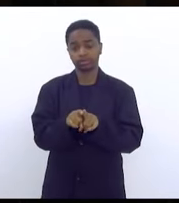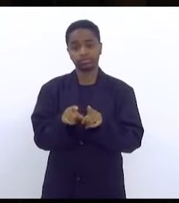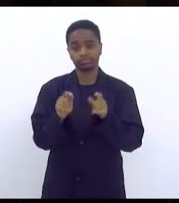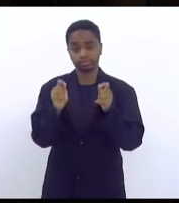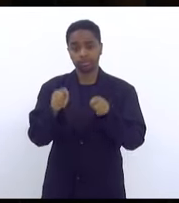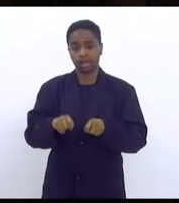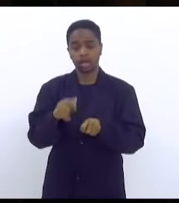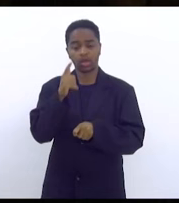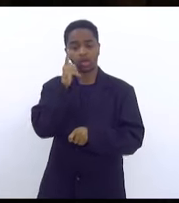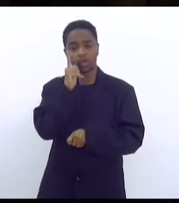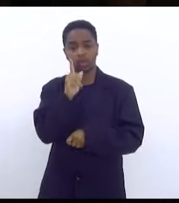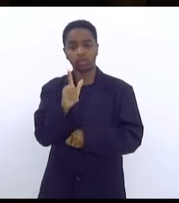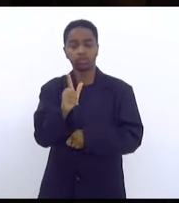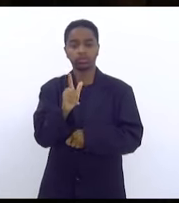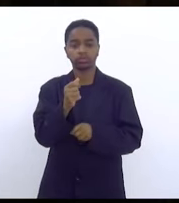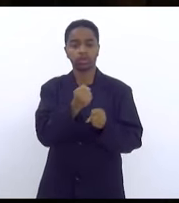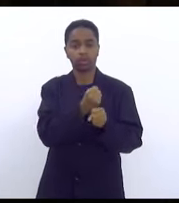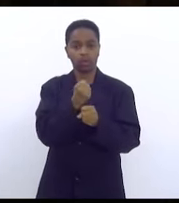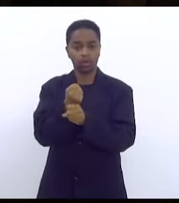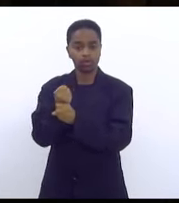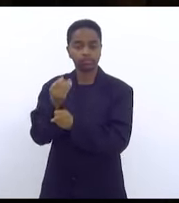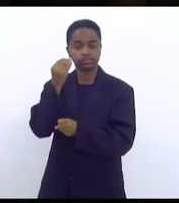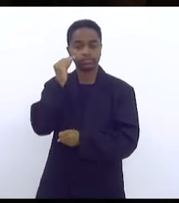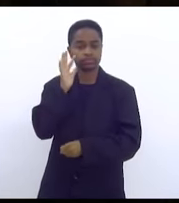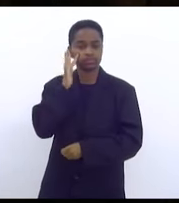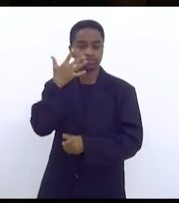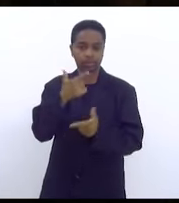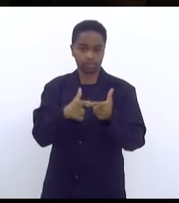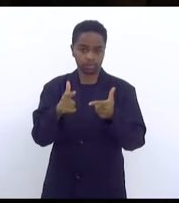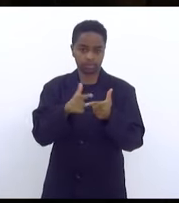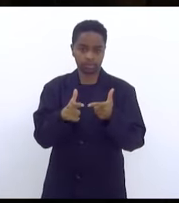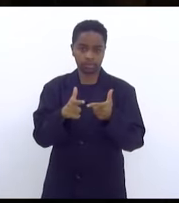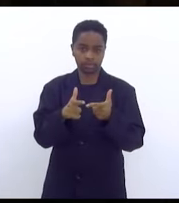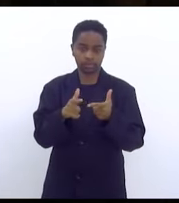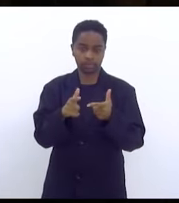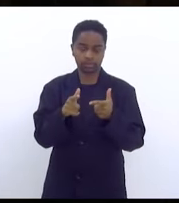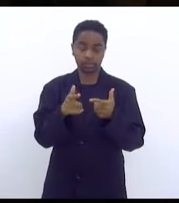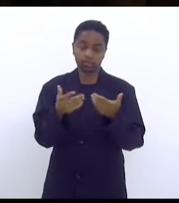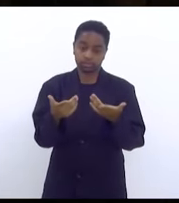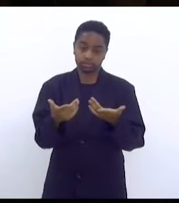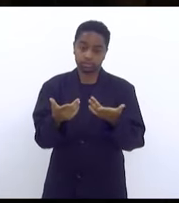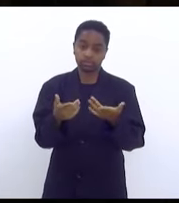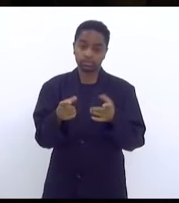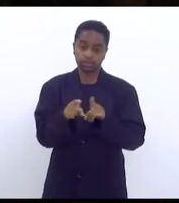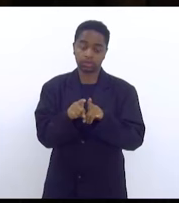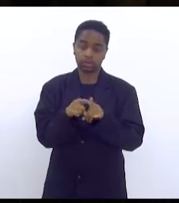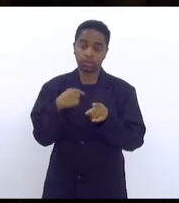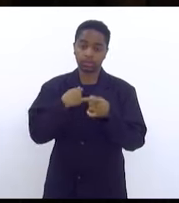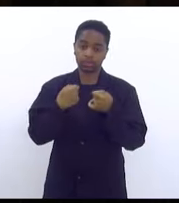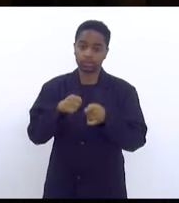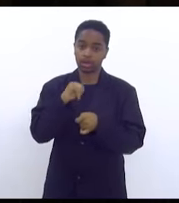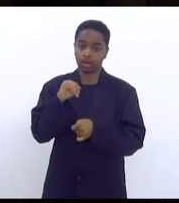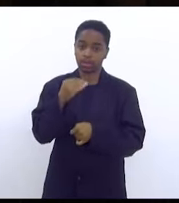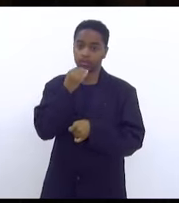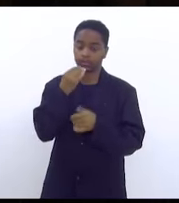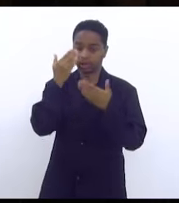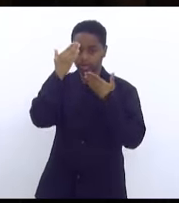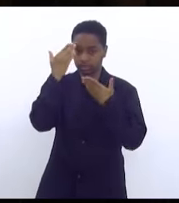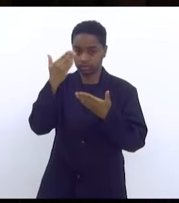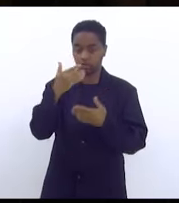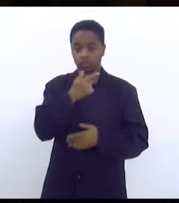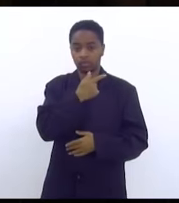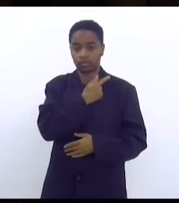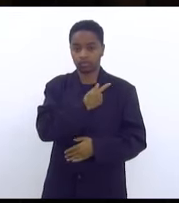conseguir fazer uma obra para solucionar aquele problema. Como eu também tenho que aproveitar aqui para agradecer ao governador